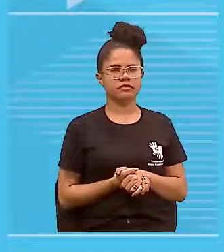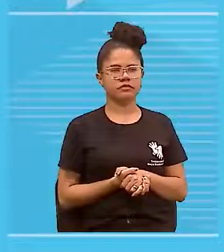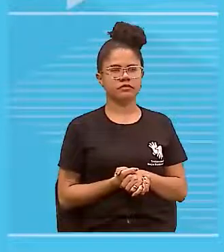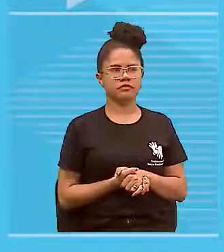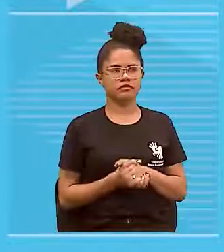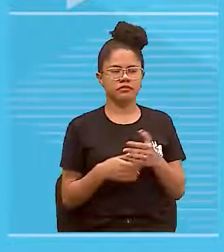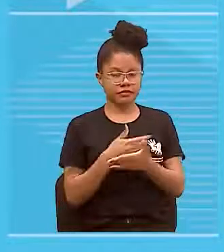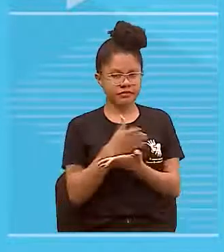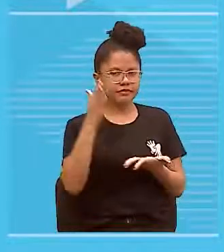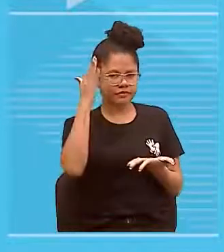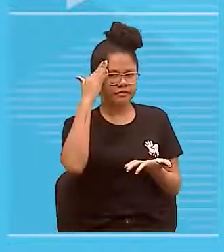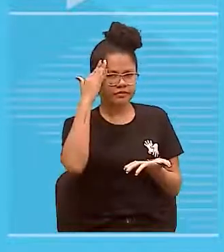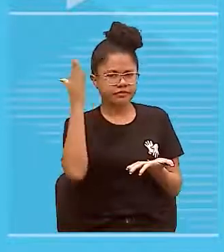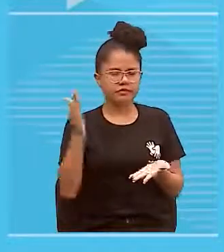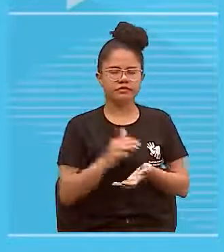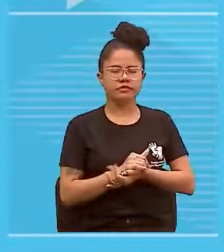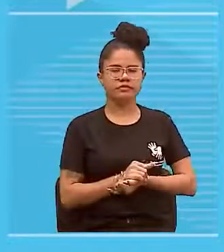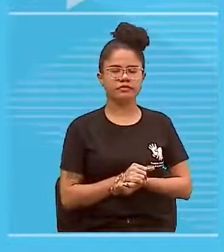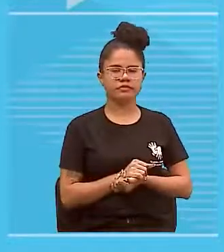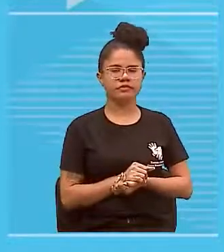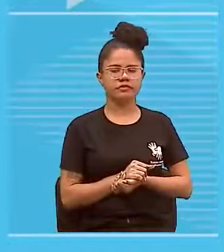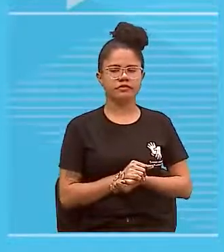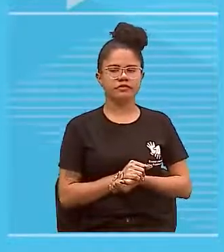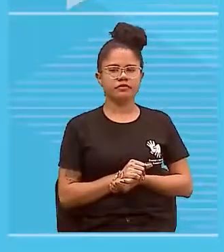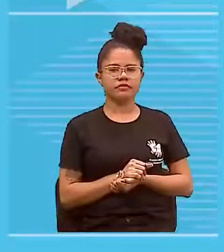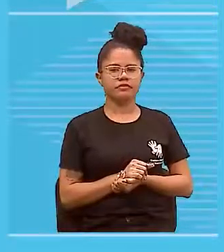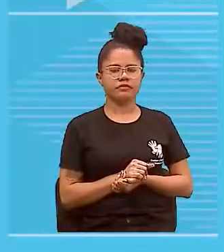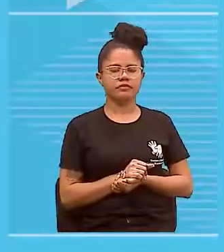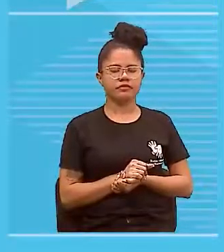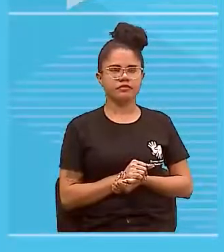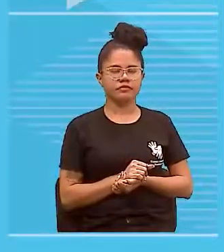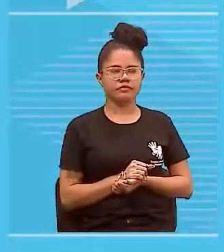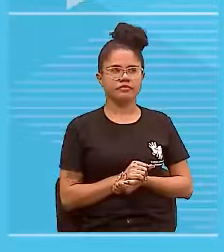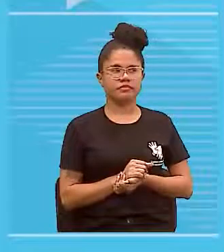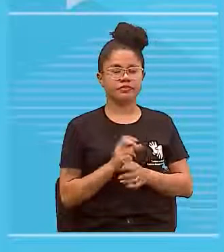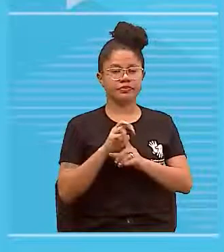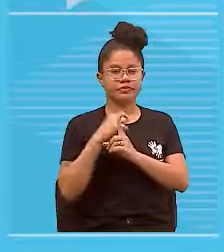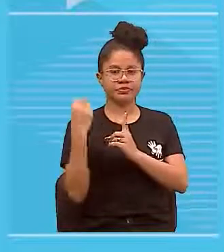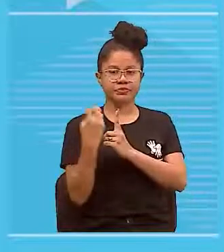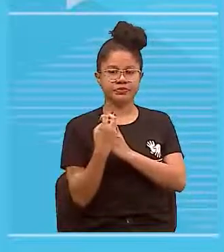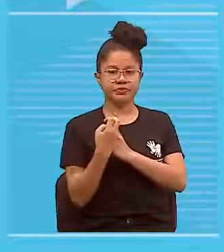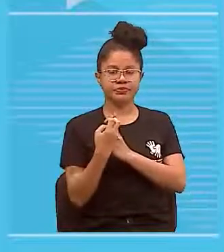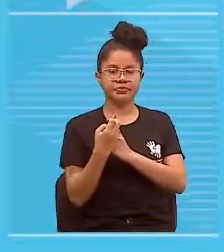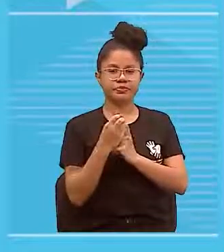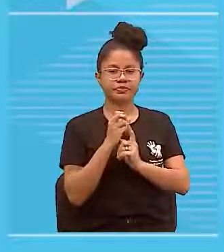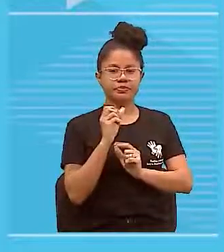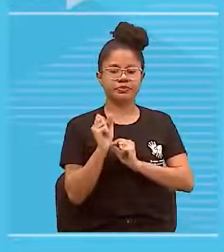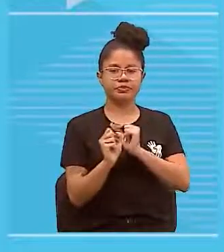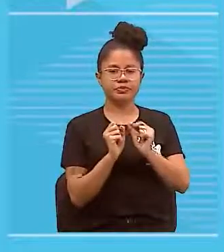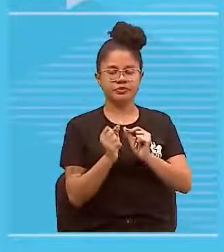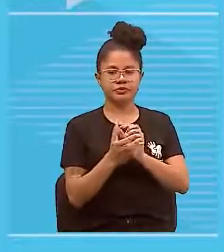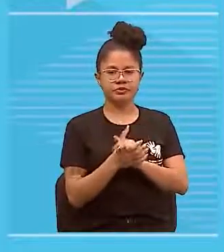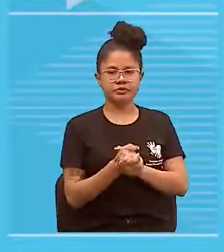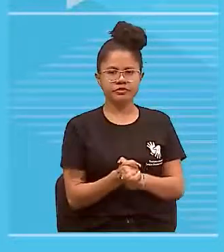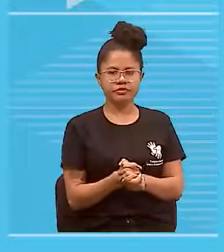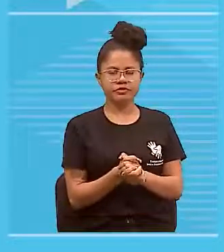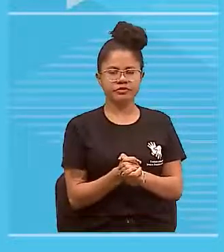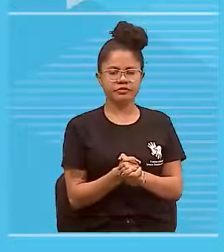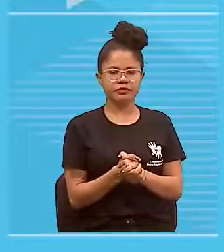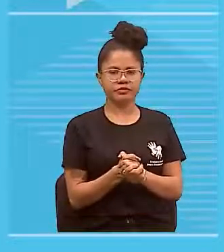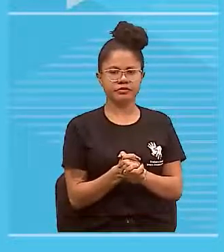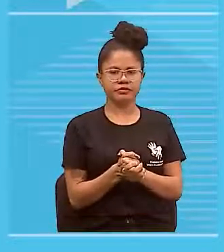Todo mundo entendeu até agora? Tá? A comunidade vai ser justamente